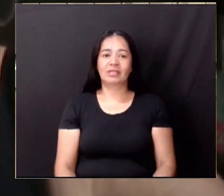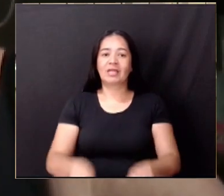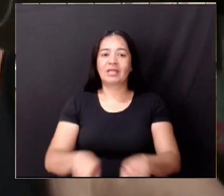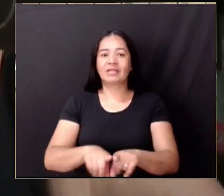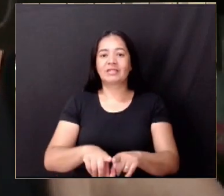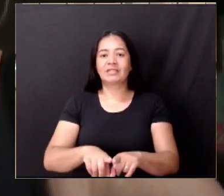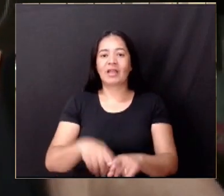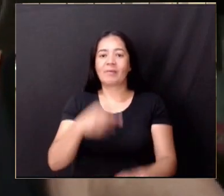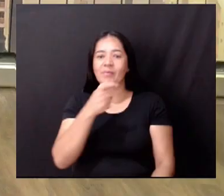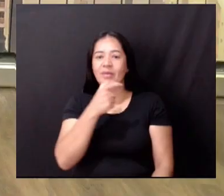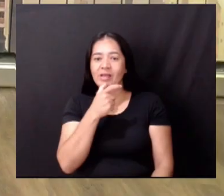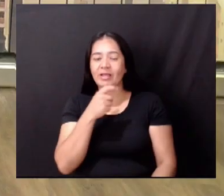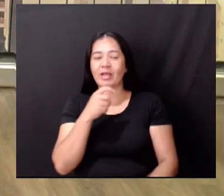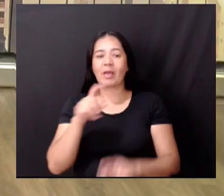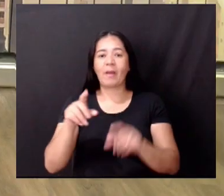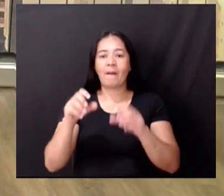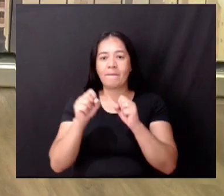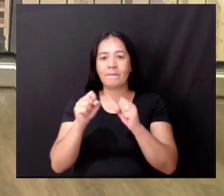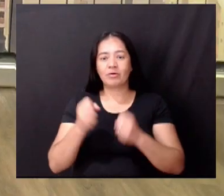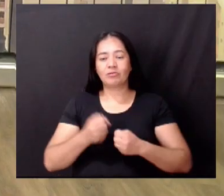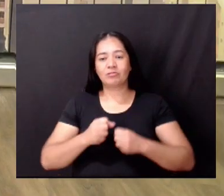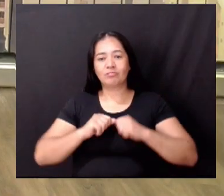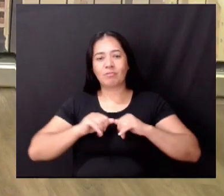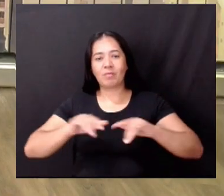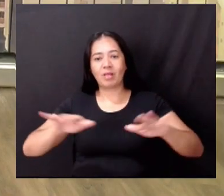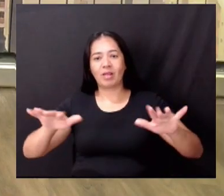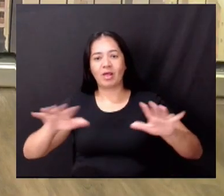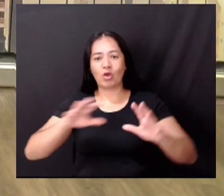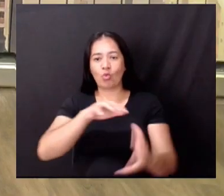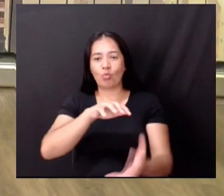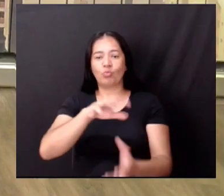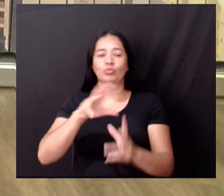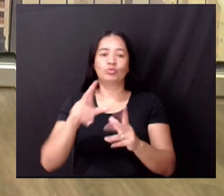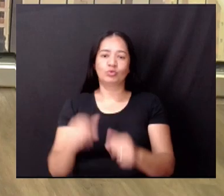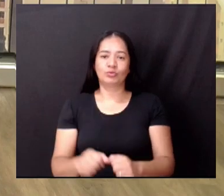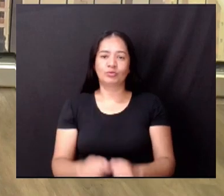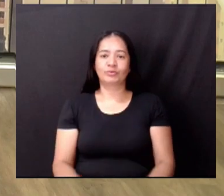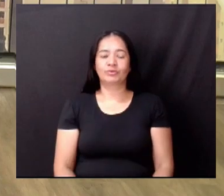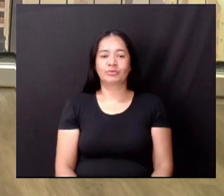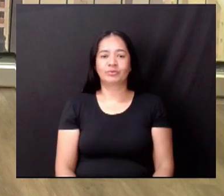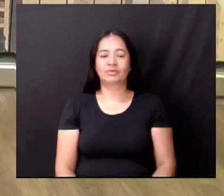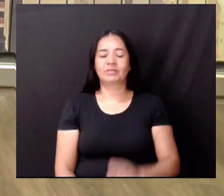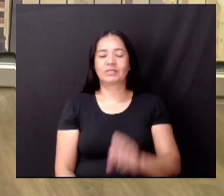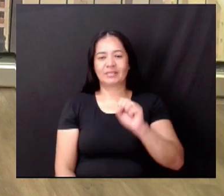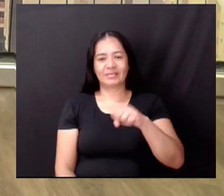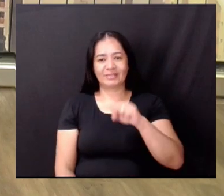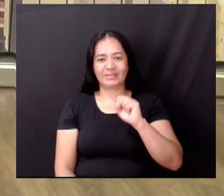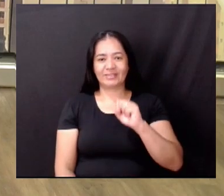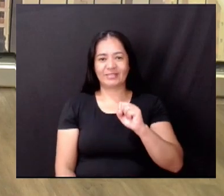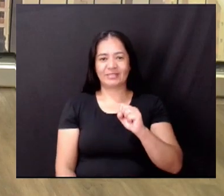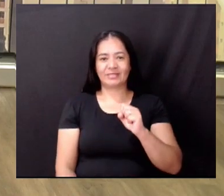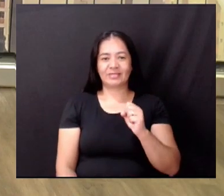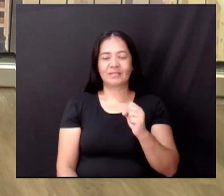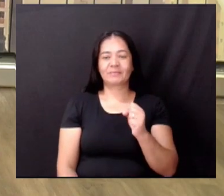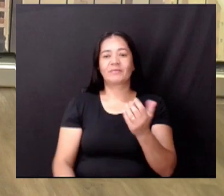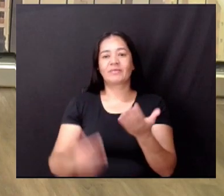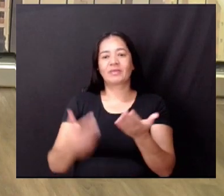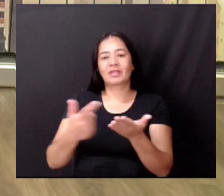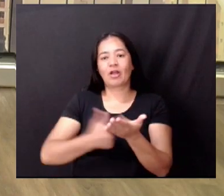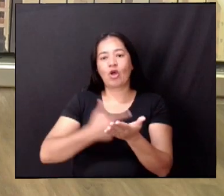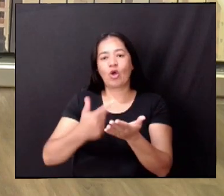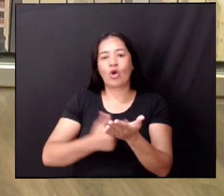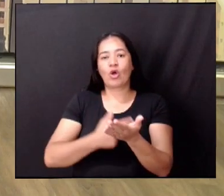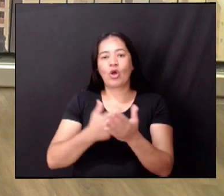E também com a versão em inglês, que dá pra gente contar e multiplicar essa história pelo mundo todo, né? Sim, é uma